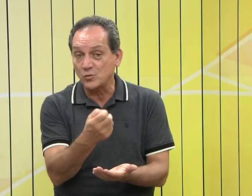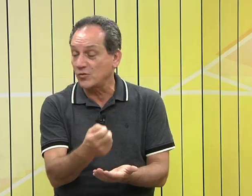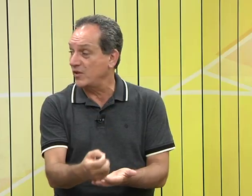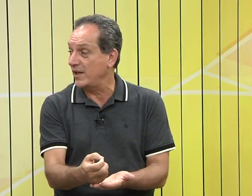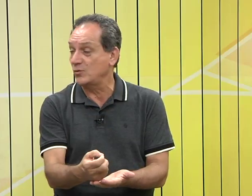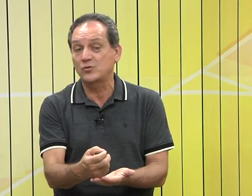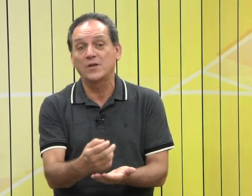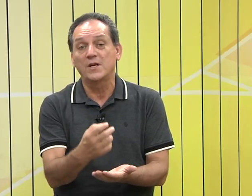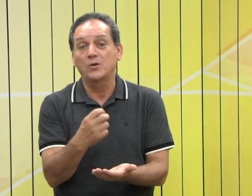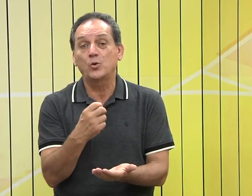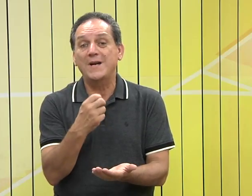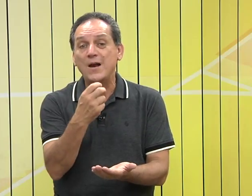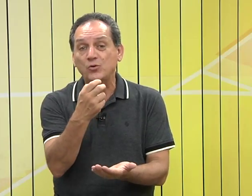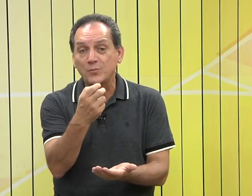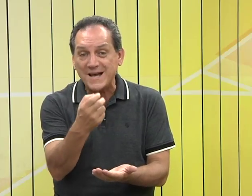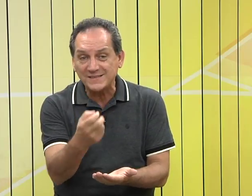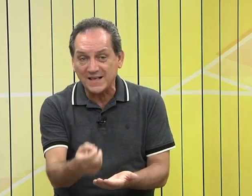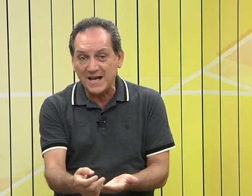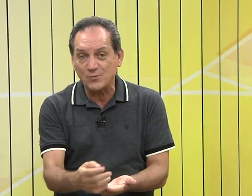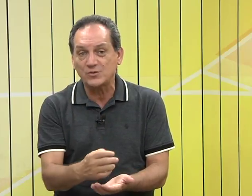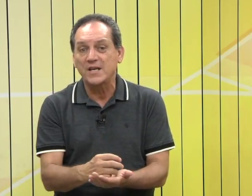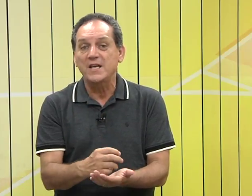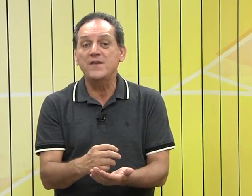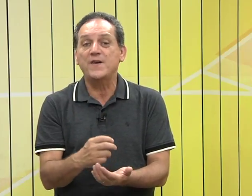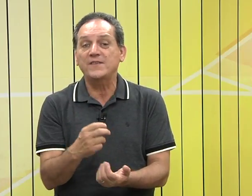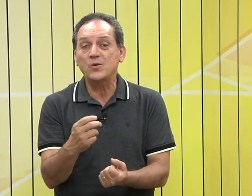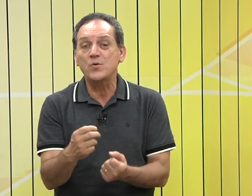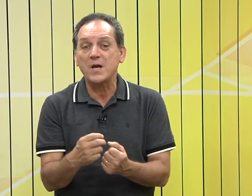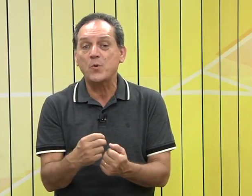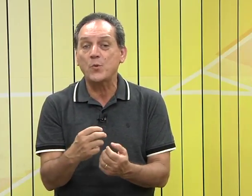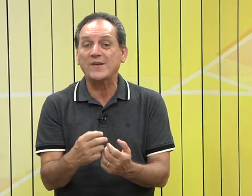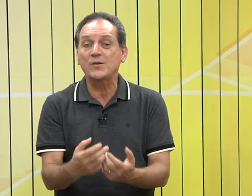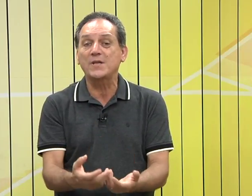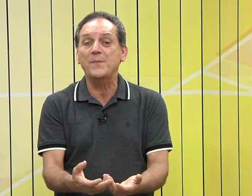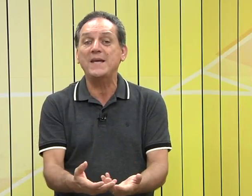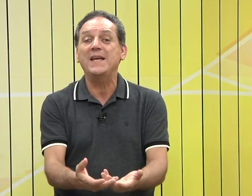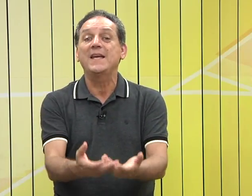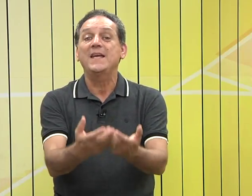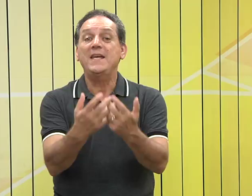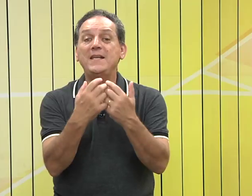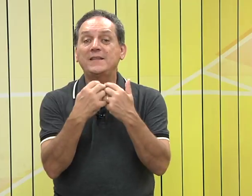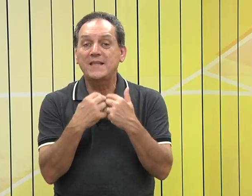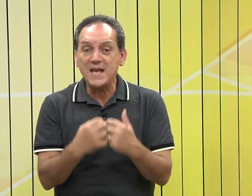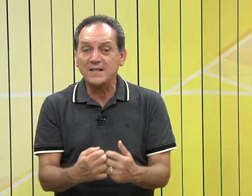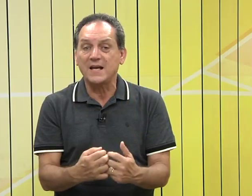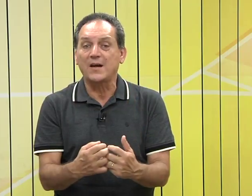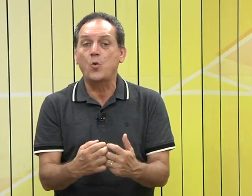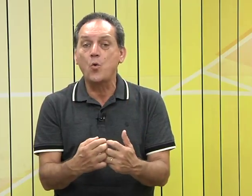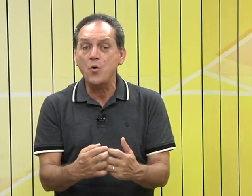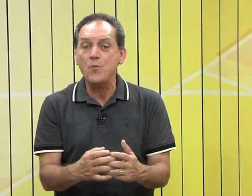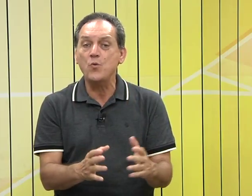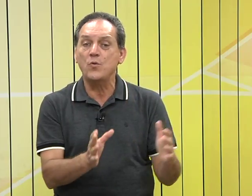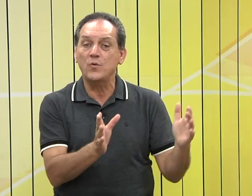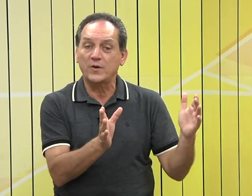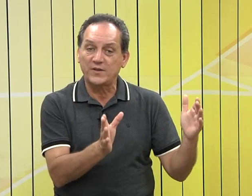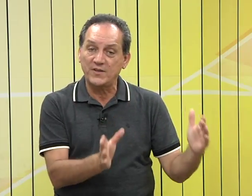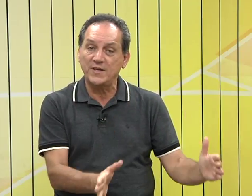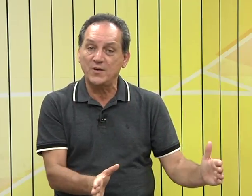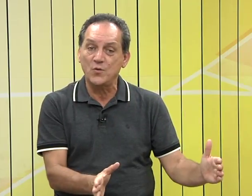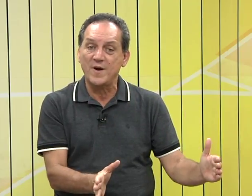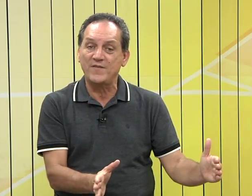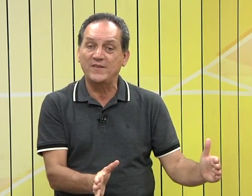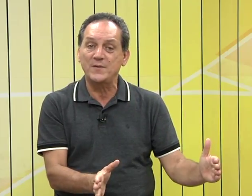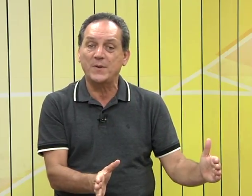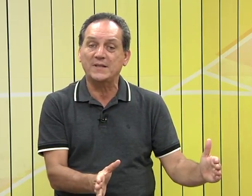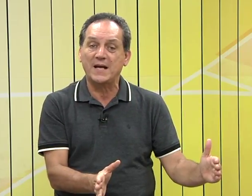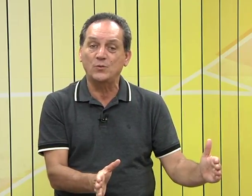reforçar esses conceitos, torná-los mais claros e fazer com que a população também entenda como